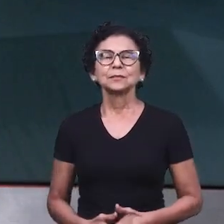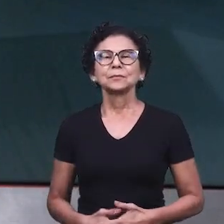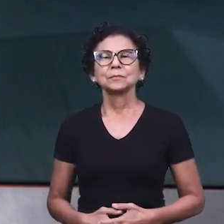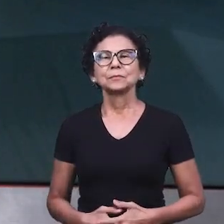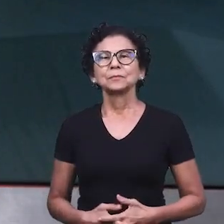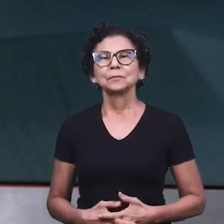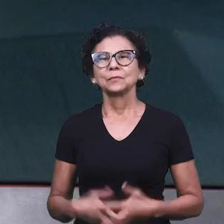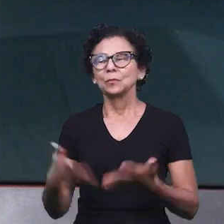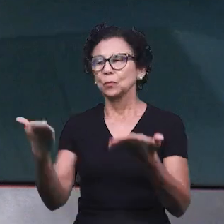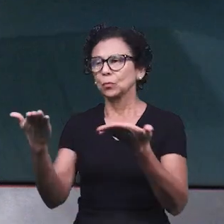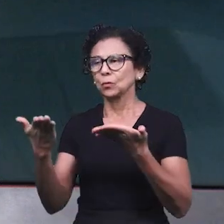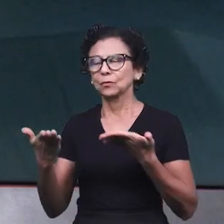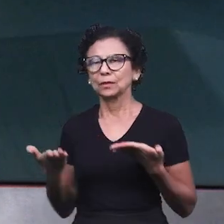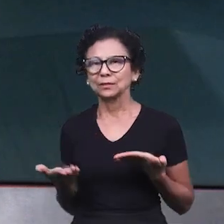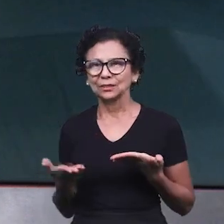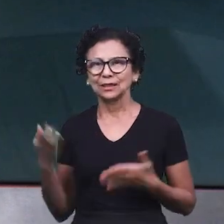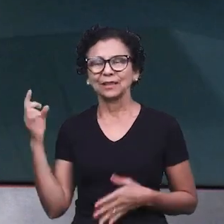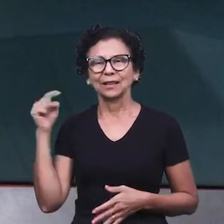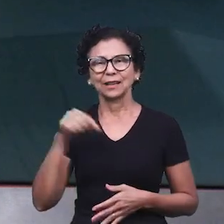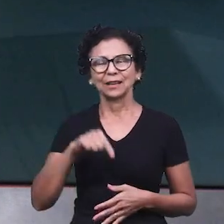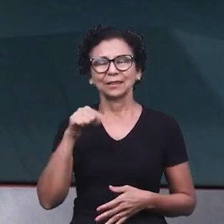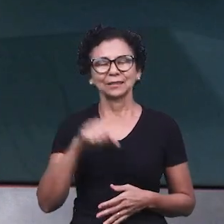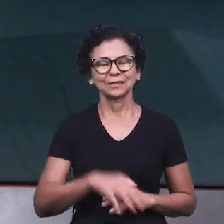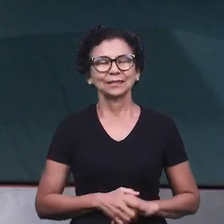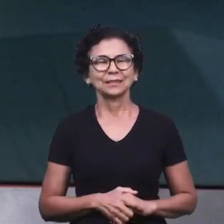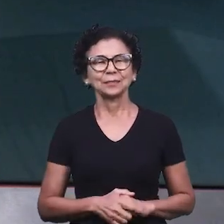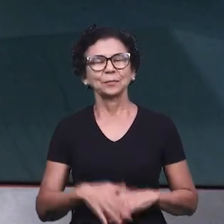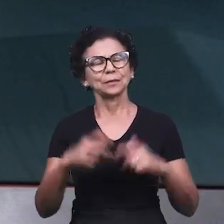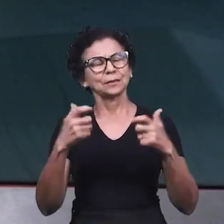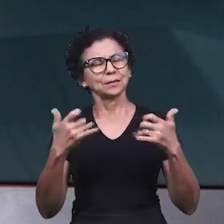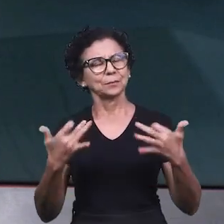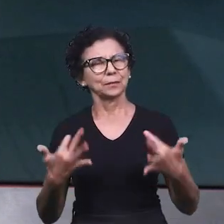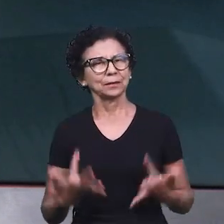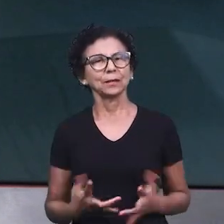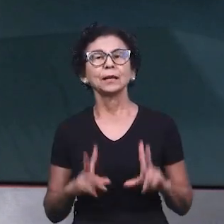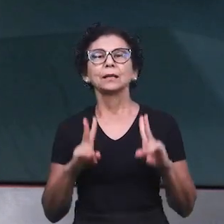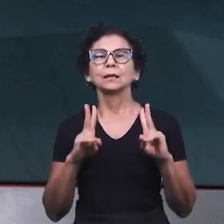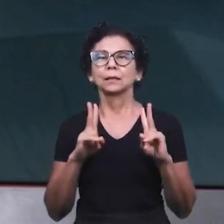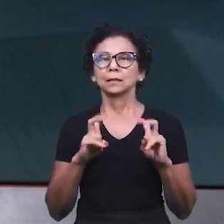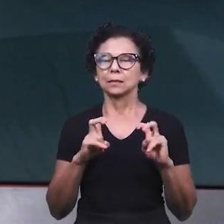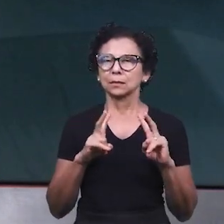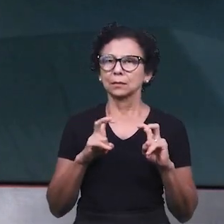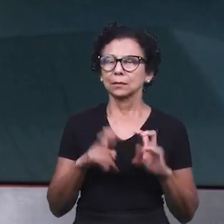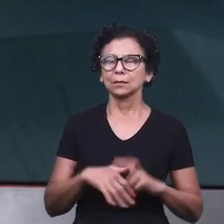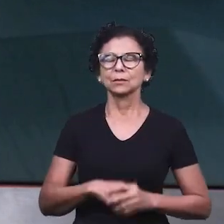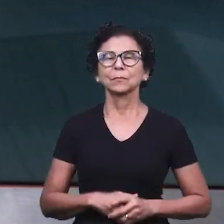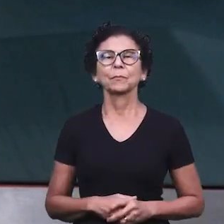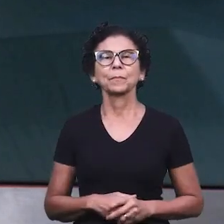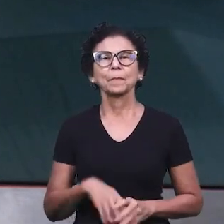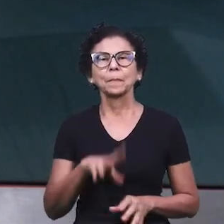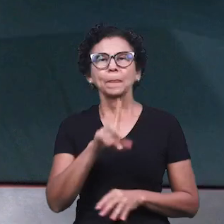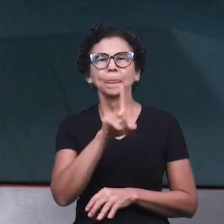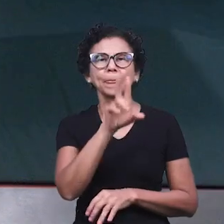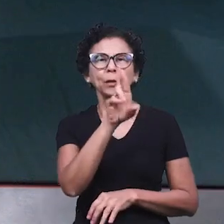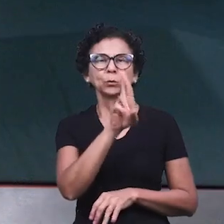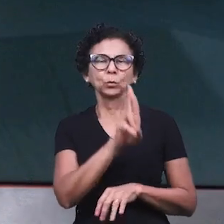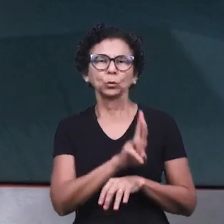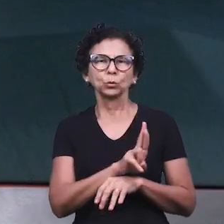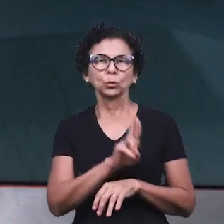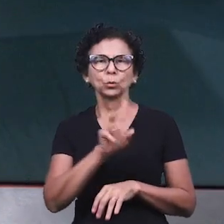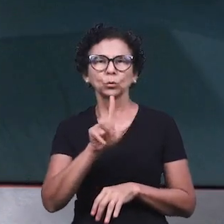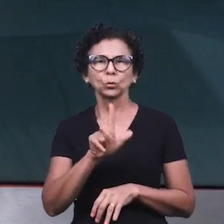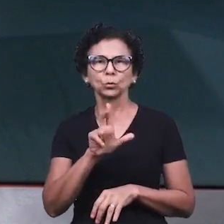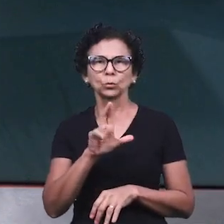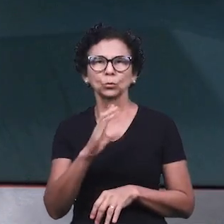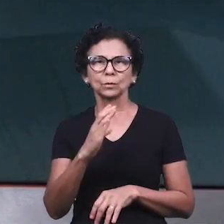vamos trazer aqui para debater conosco e nos esclarecer sobre esse assunto o